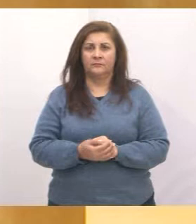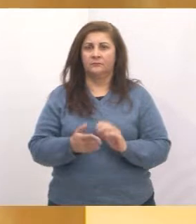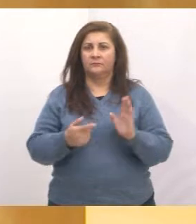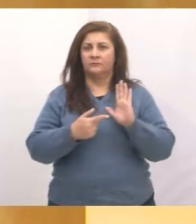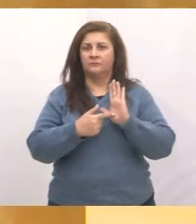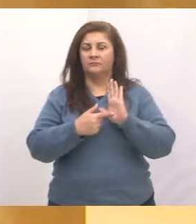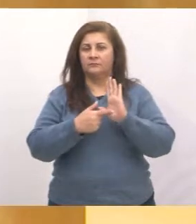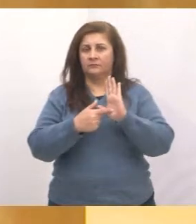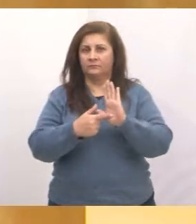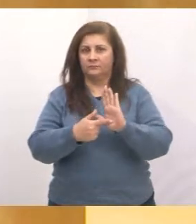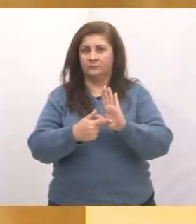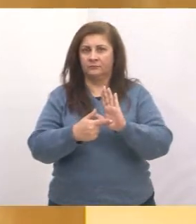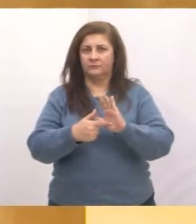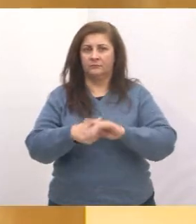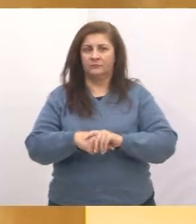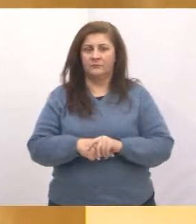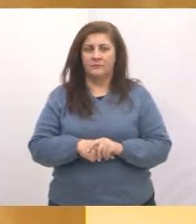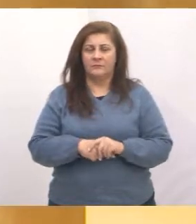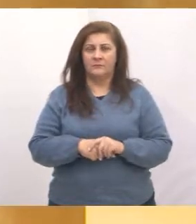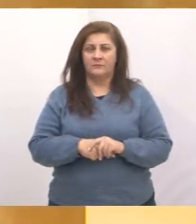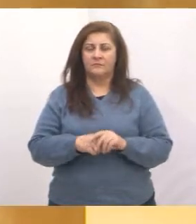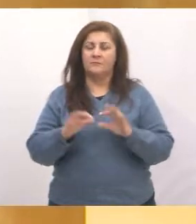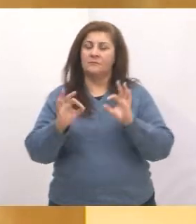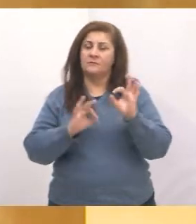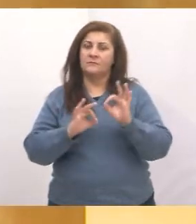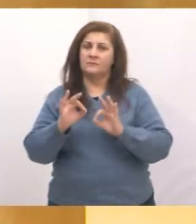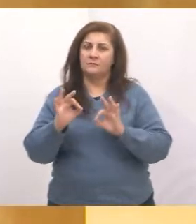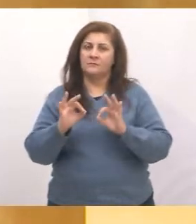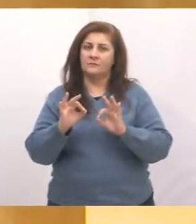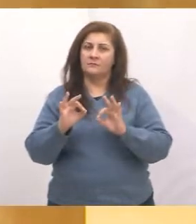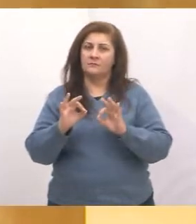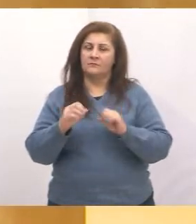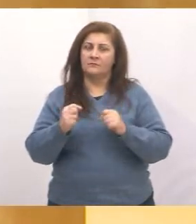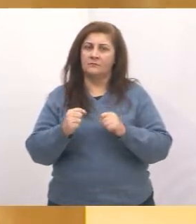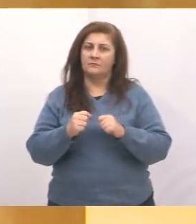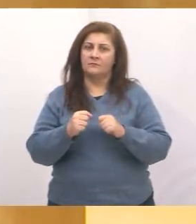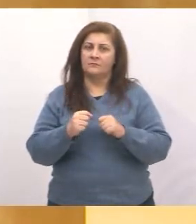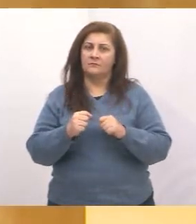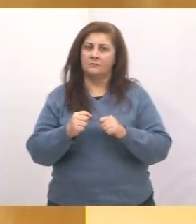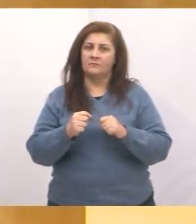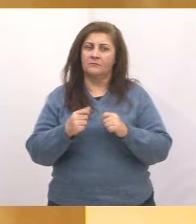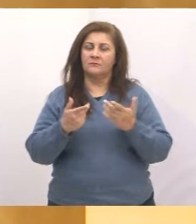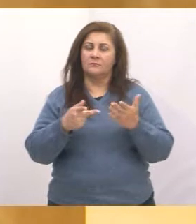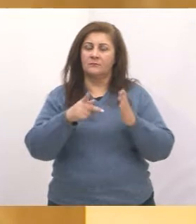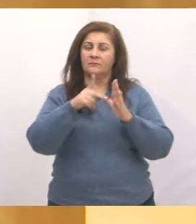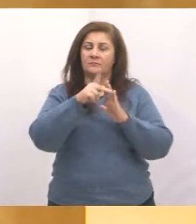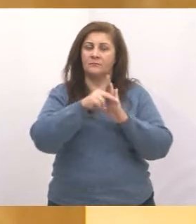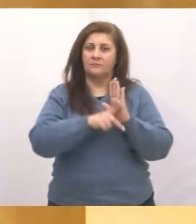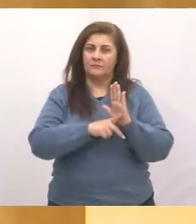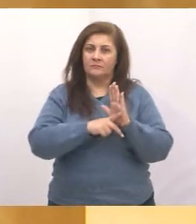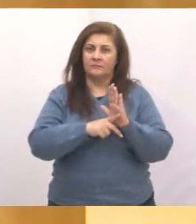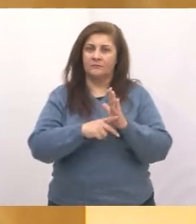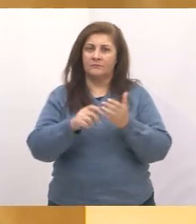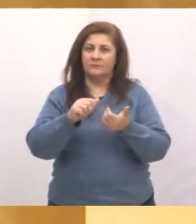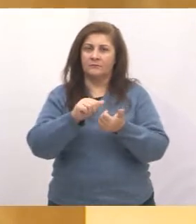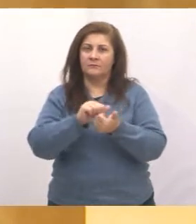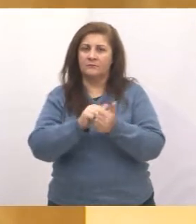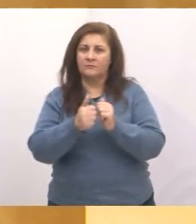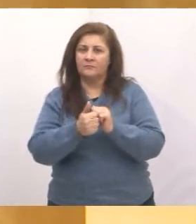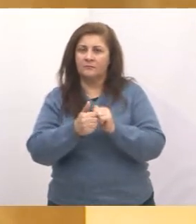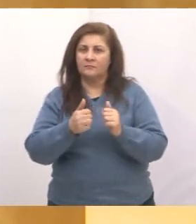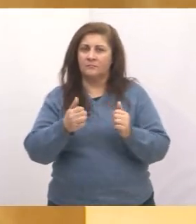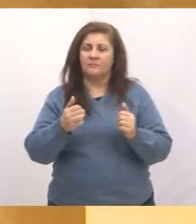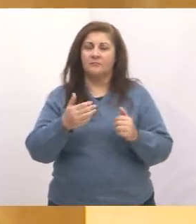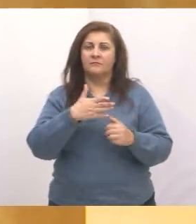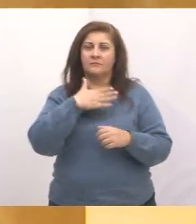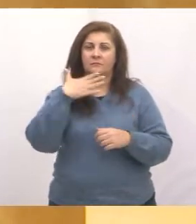marco regulatório do saneamento, pretende-se no presente projeto maior adequação às